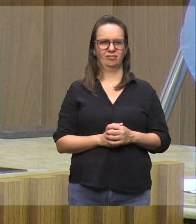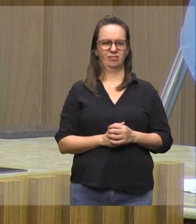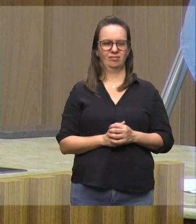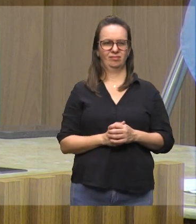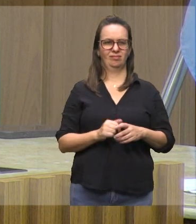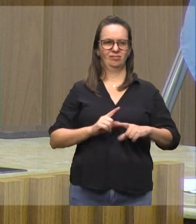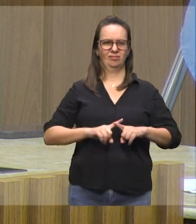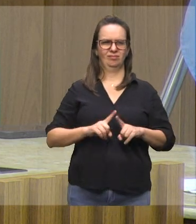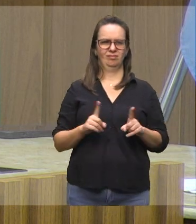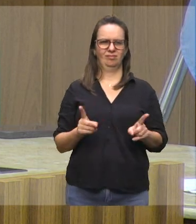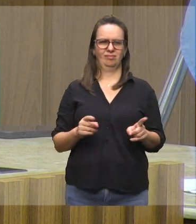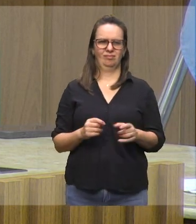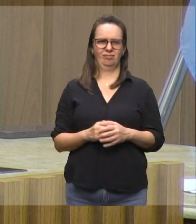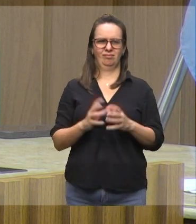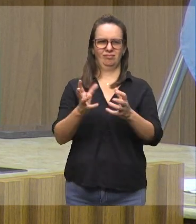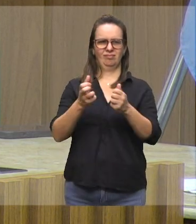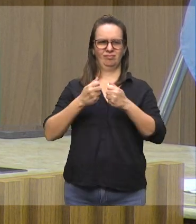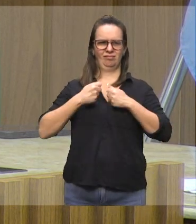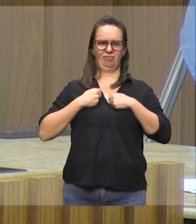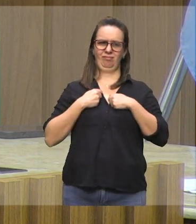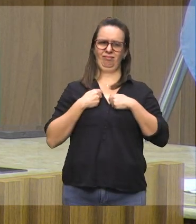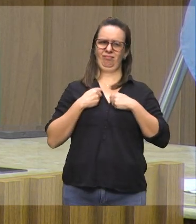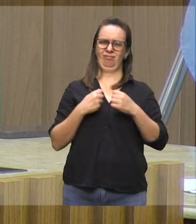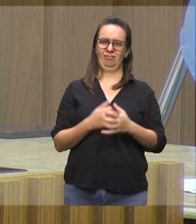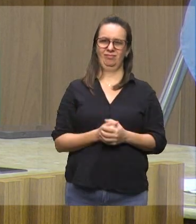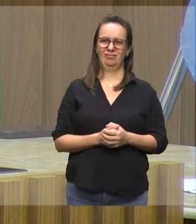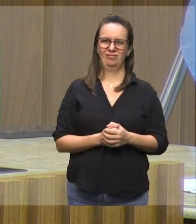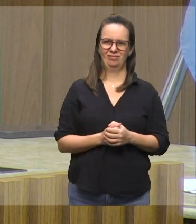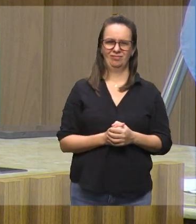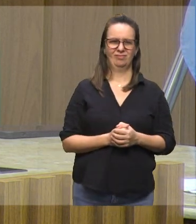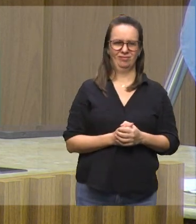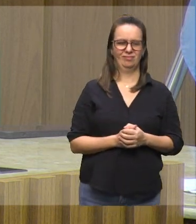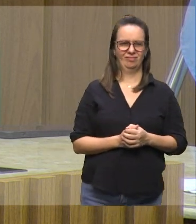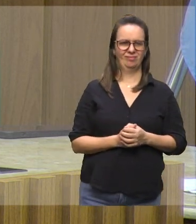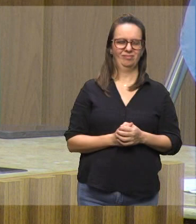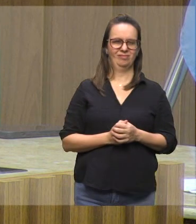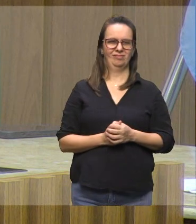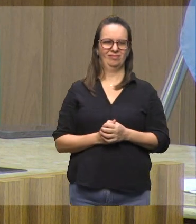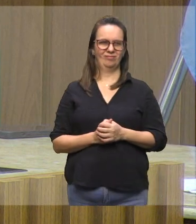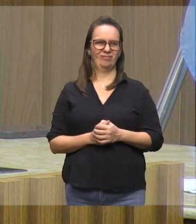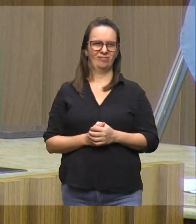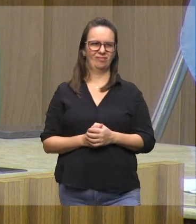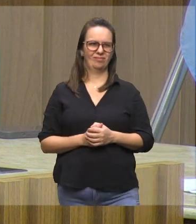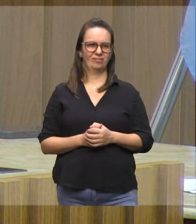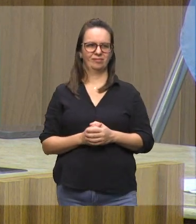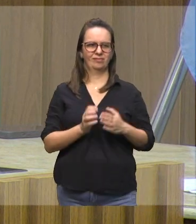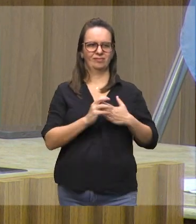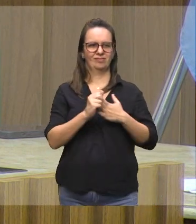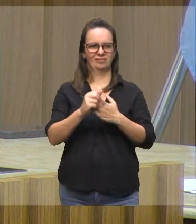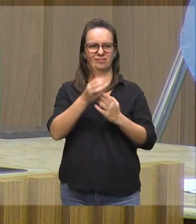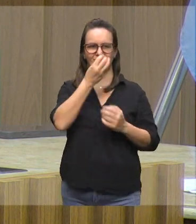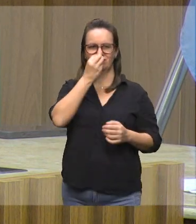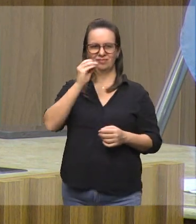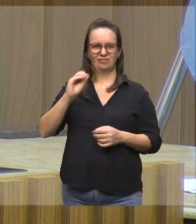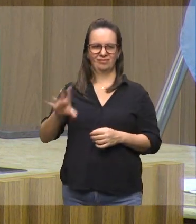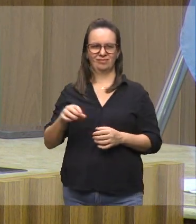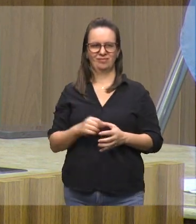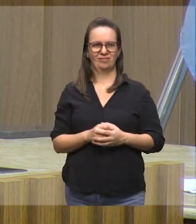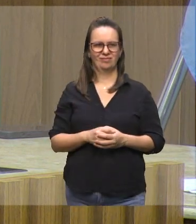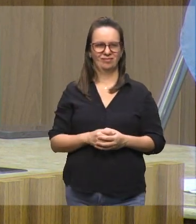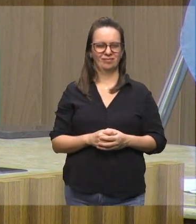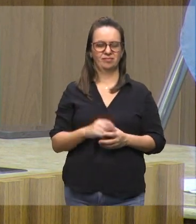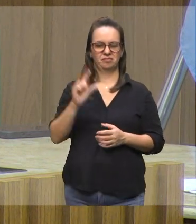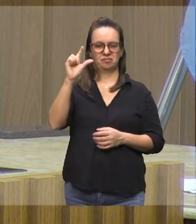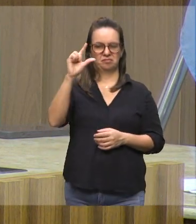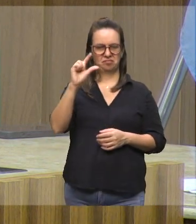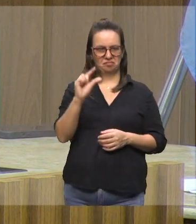mais acolhedora, e fazer com que algumas situações que levam ao abandono, à evasão escolar, sejam